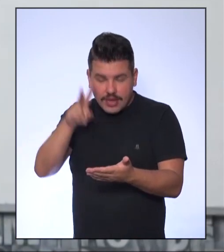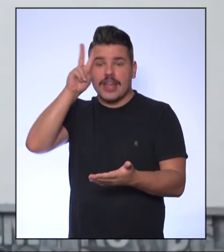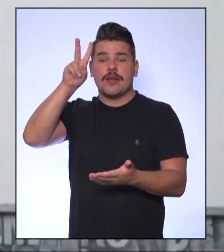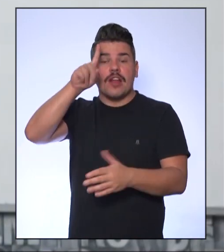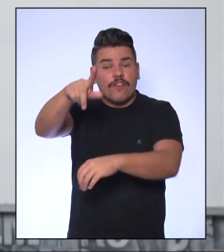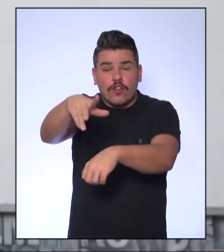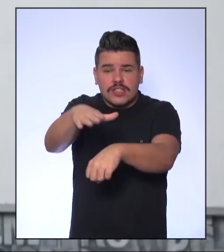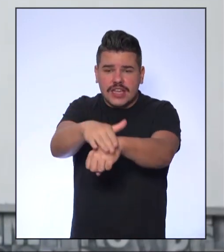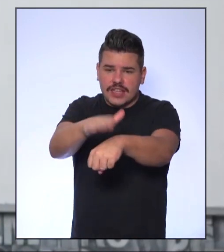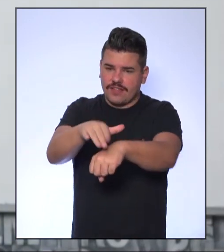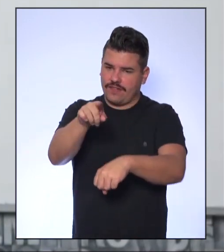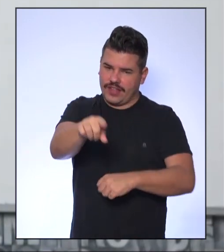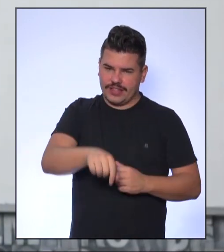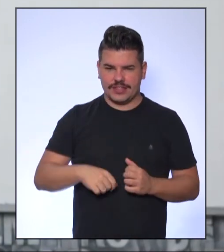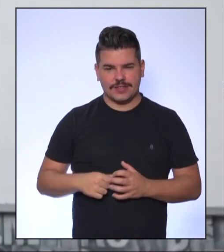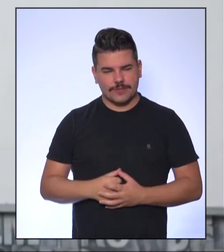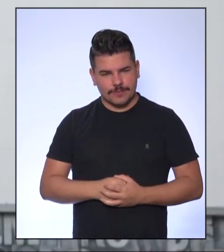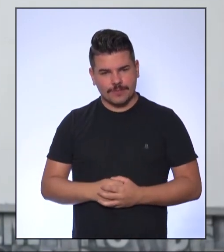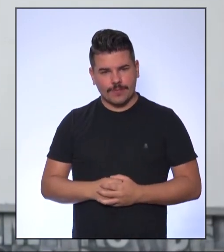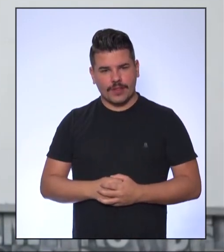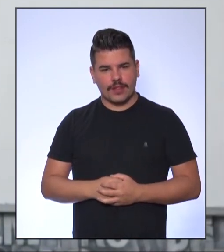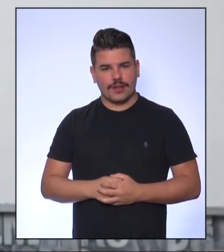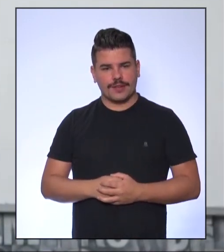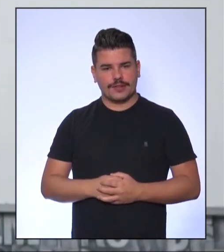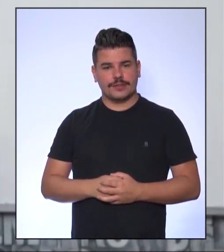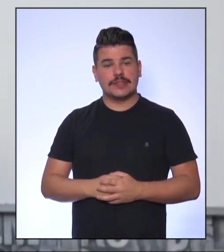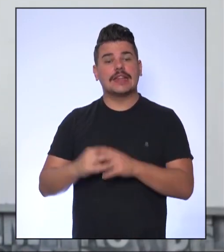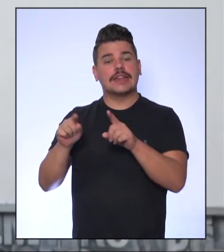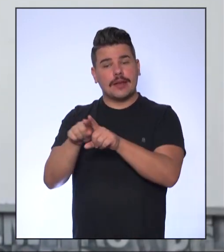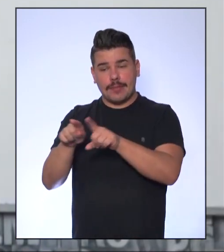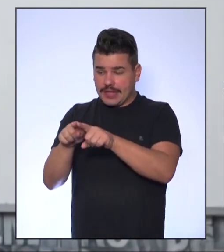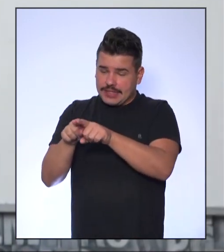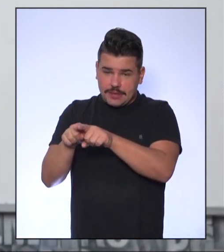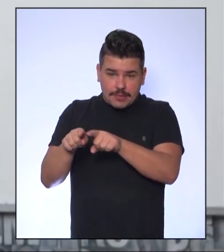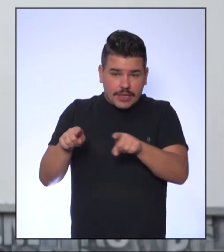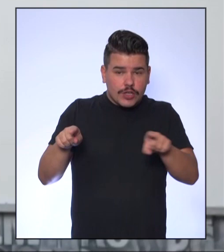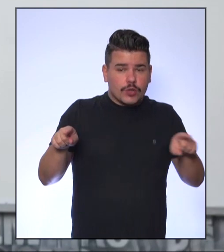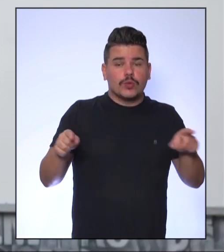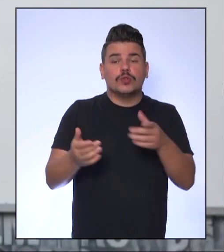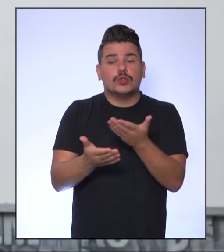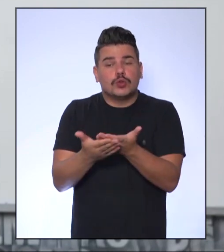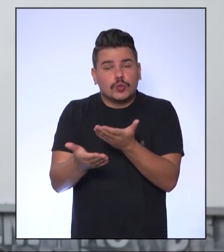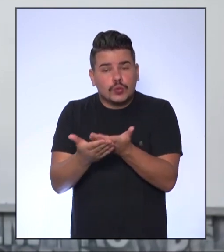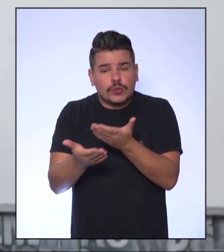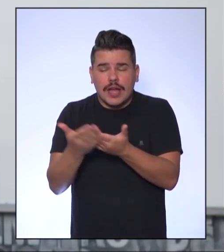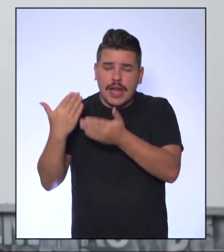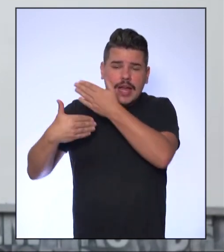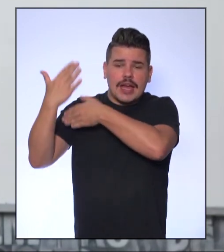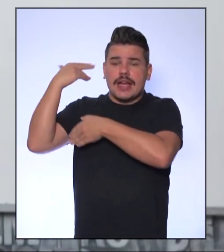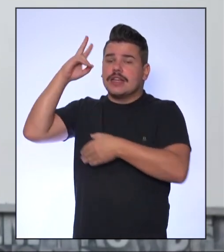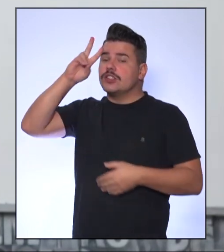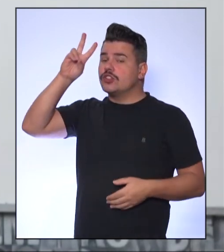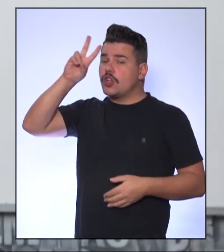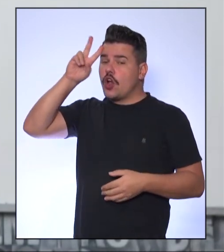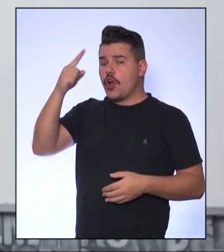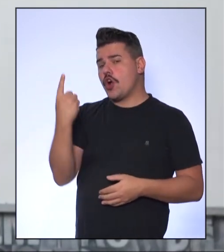3. O estudo da história, ele precisa ser visto de forma